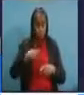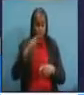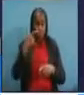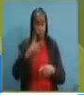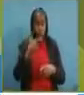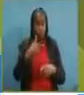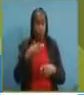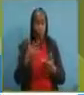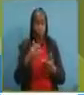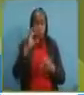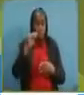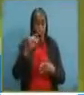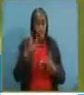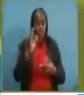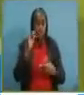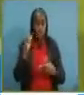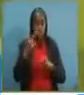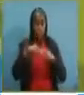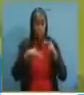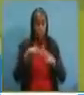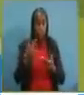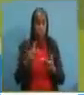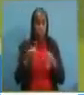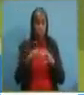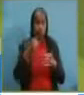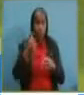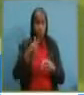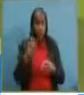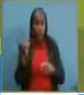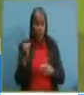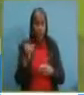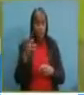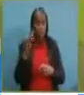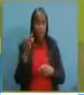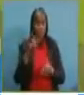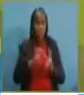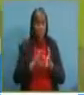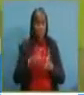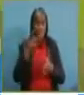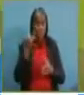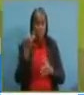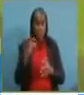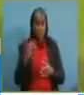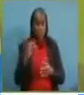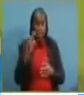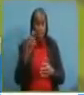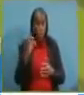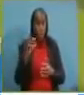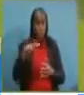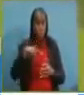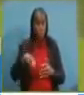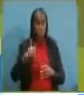10 do ranking da fifa é composto pelas situações de bélgica frança é brasil inglaterra uruguai croácia portugal